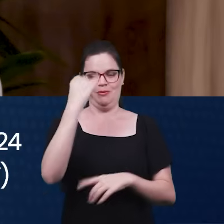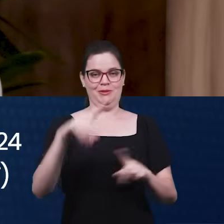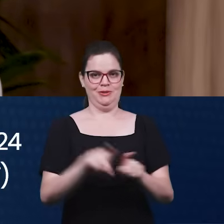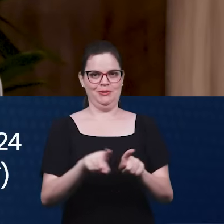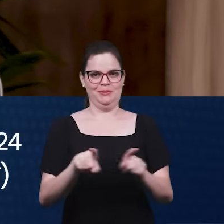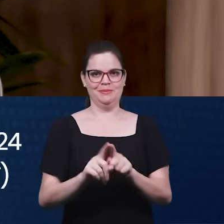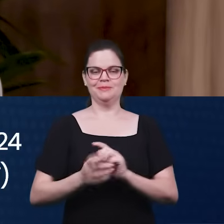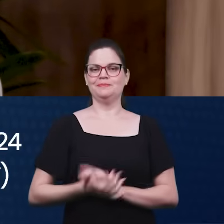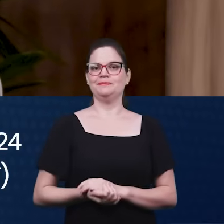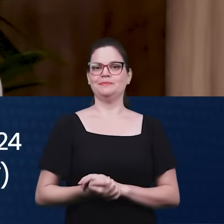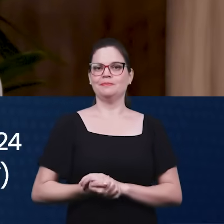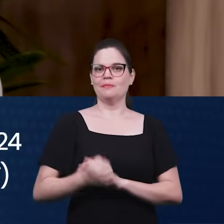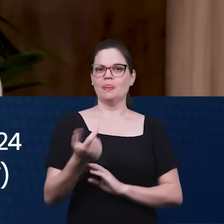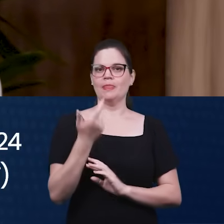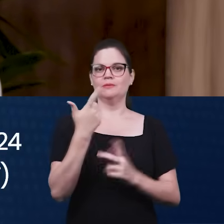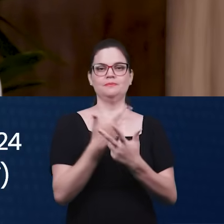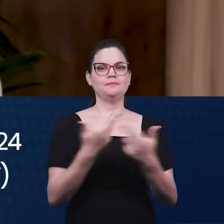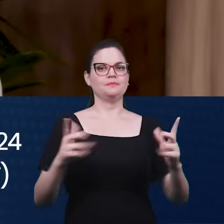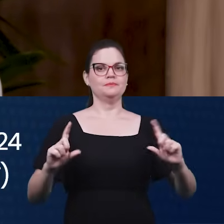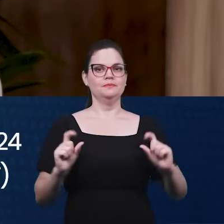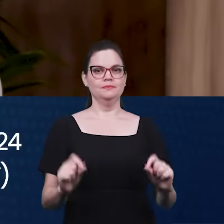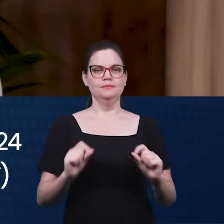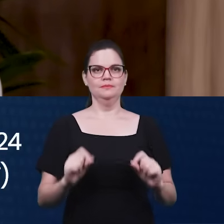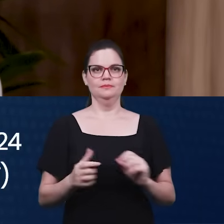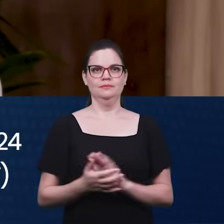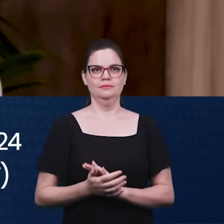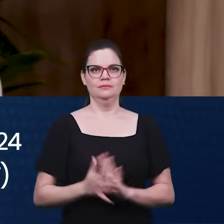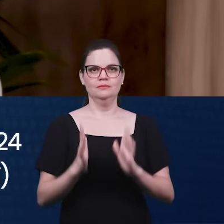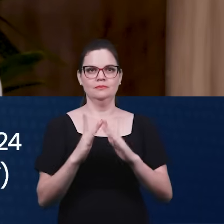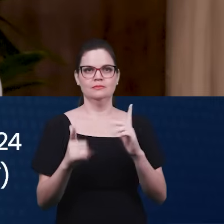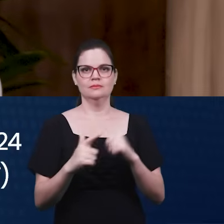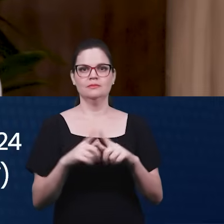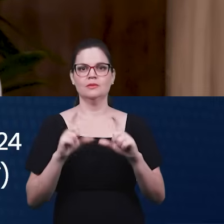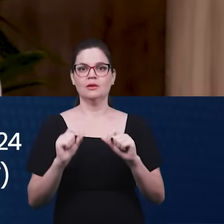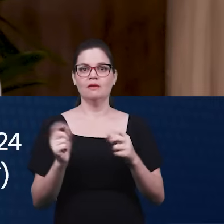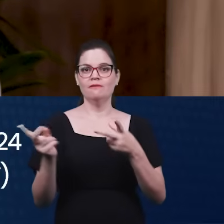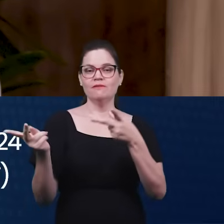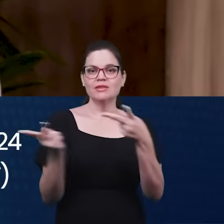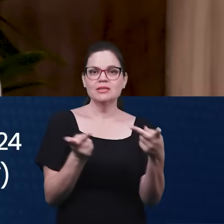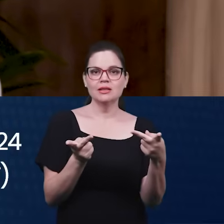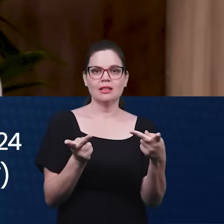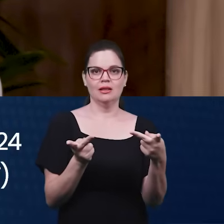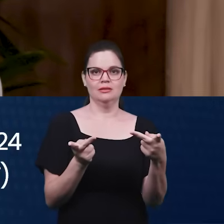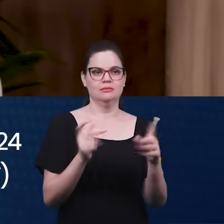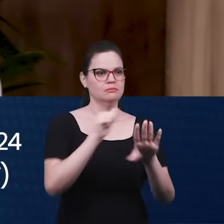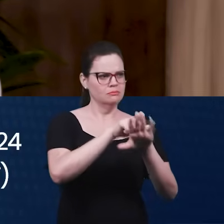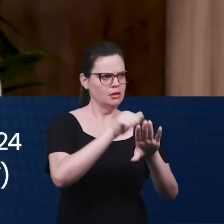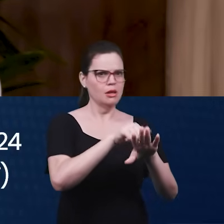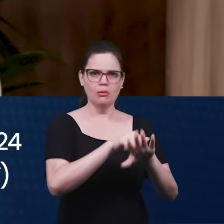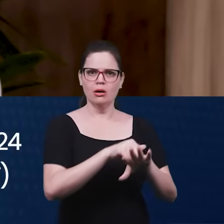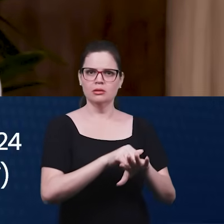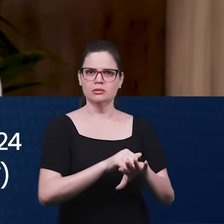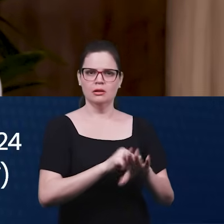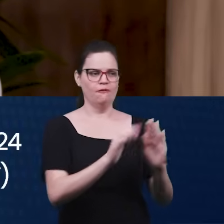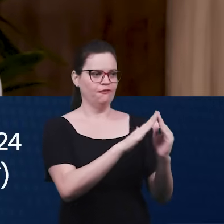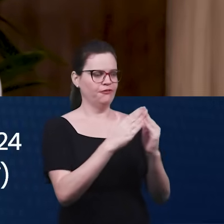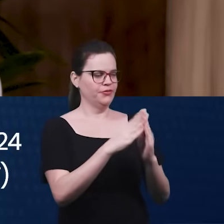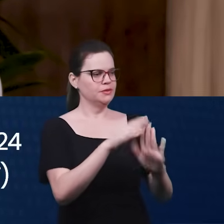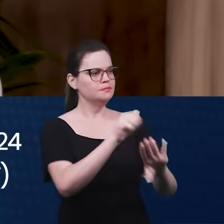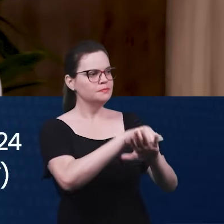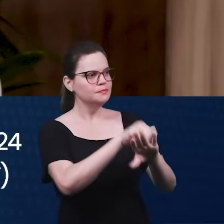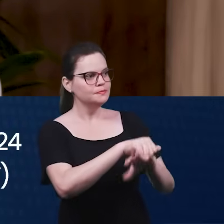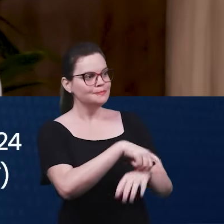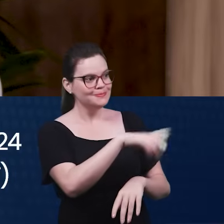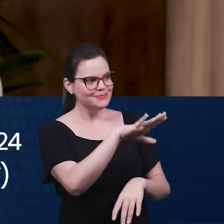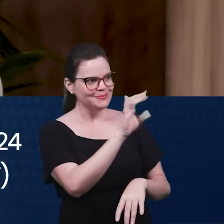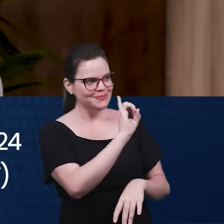outro trabalho, algumas igrejas estão fazendo um trabalho de visitas, batendo na porta ali ao